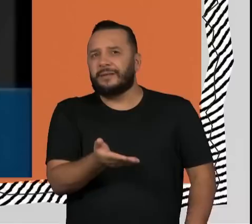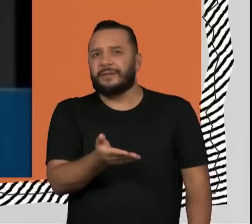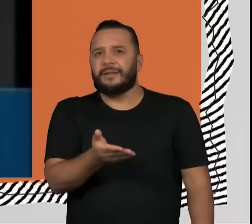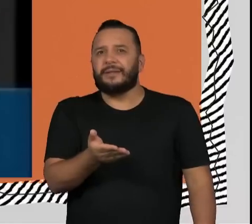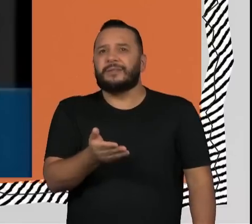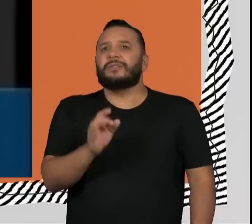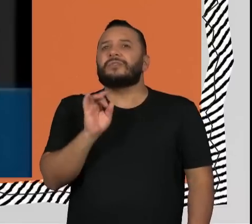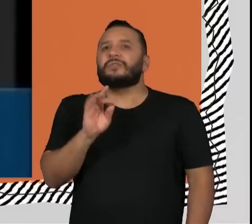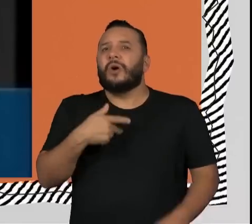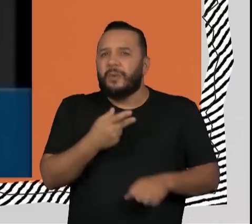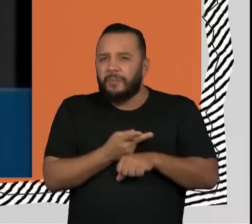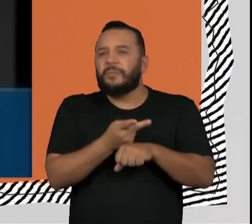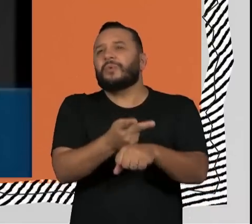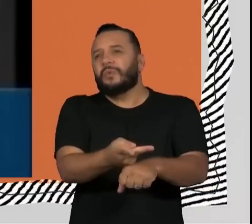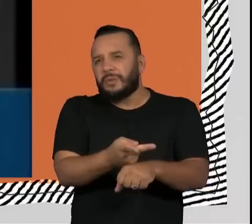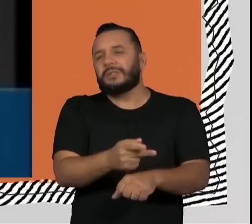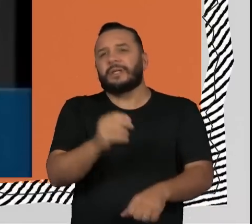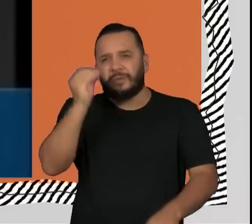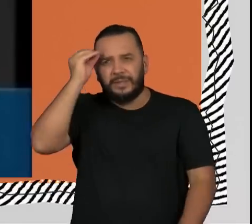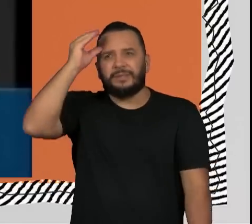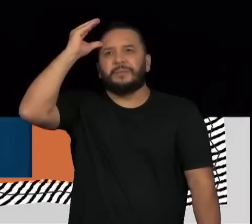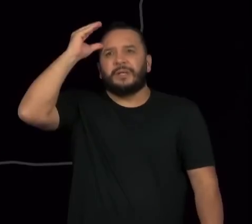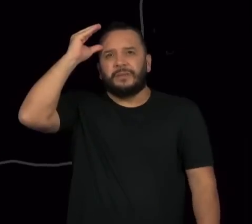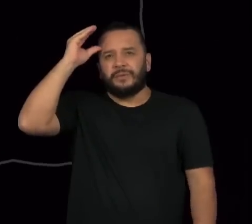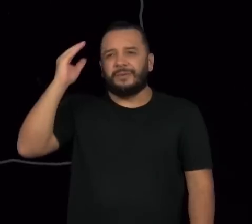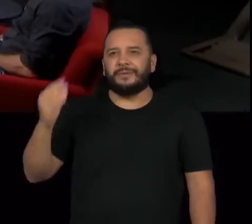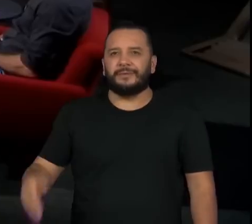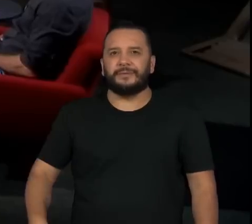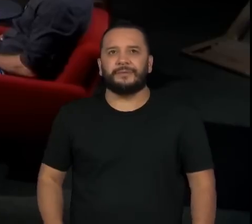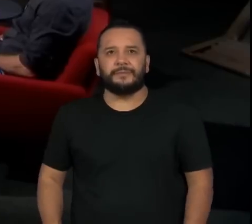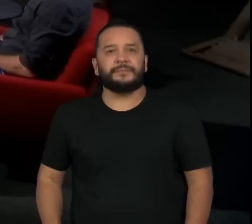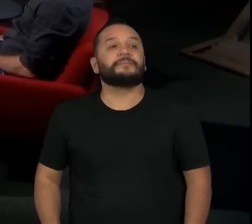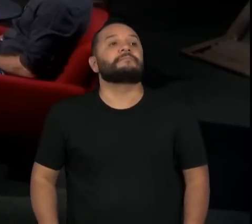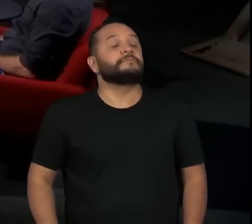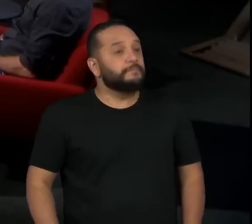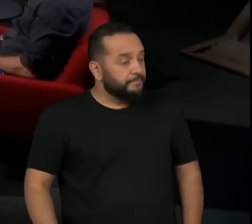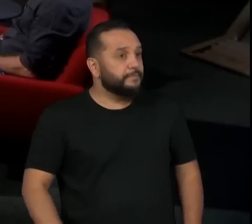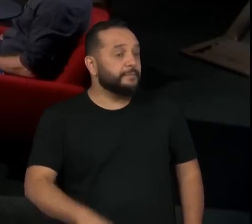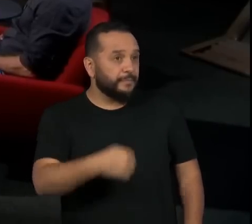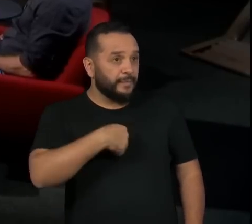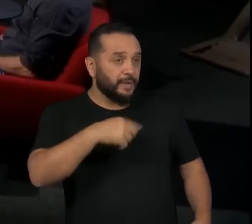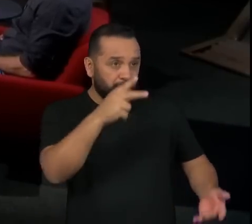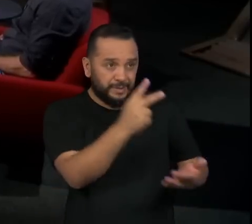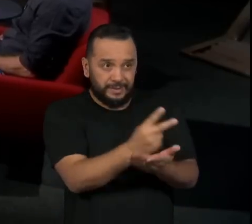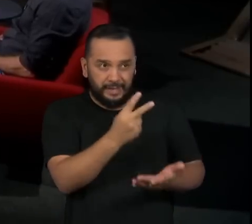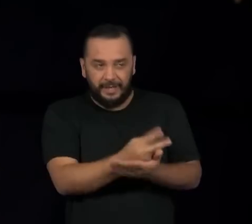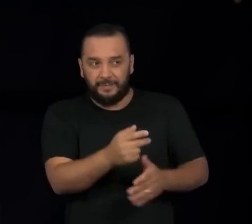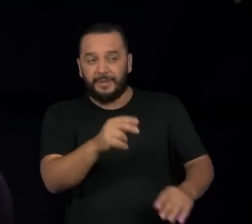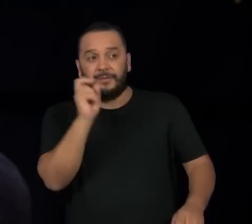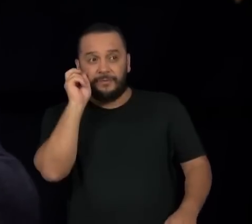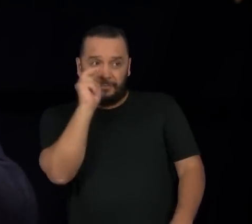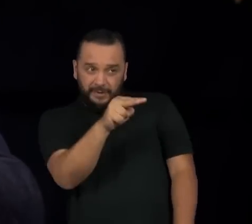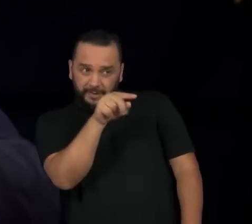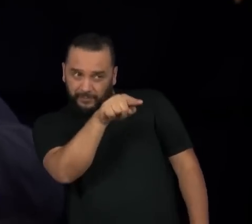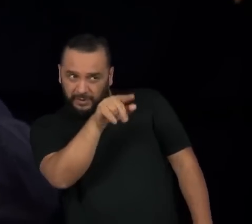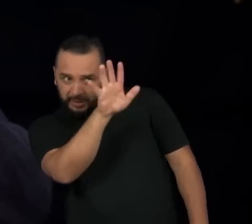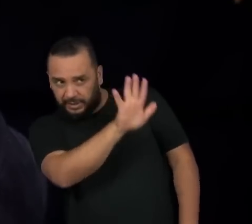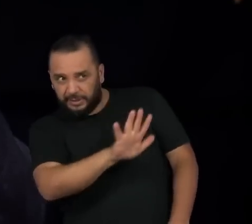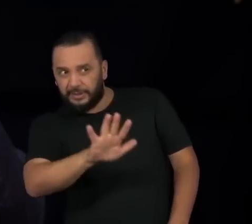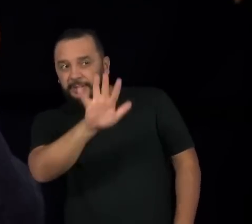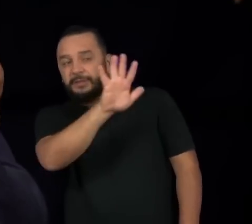Apenas que você é conhecimento. Eu sempre olhei para você atento a